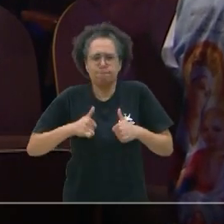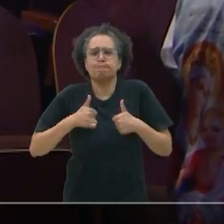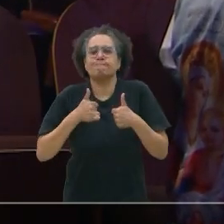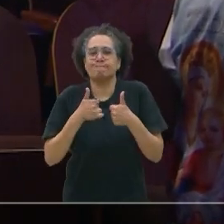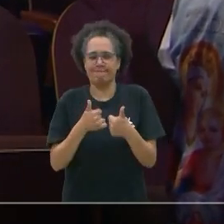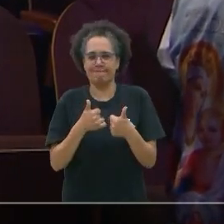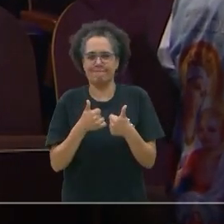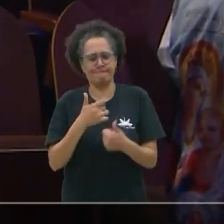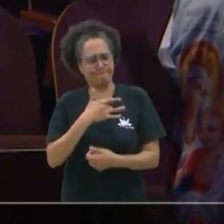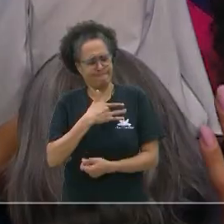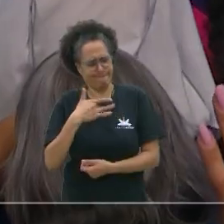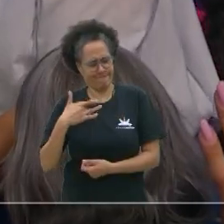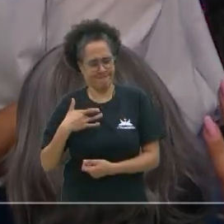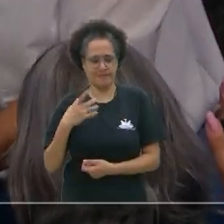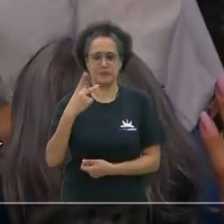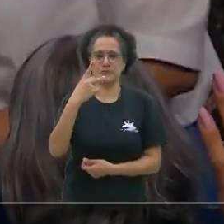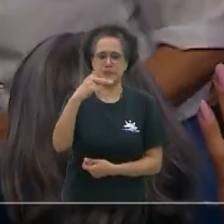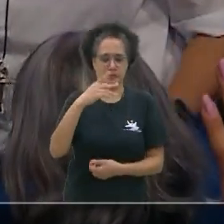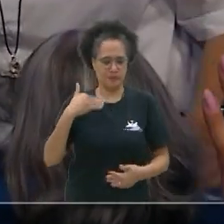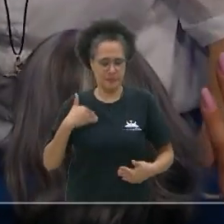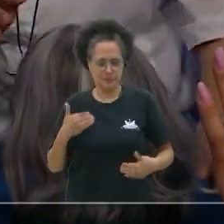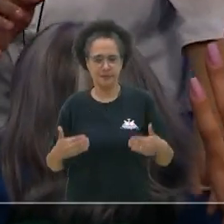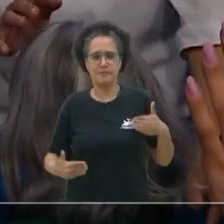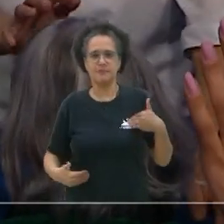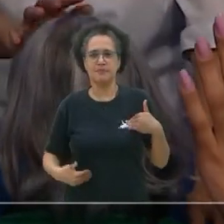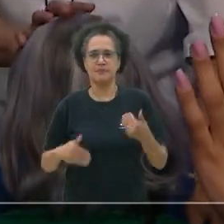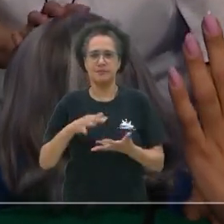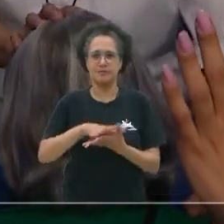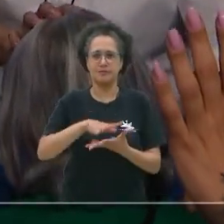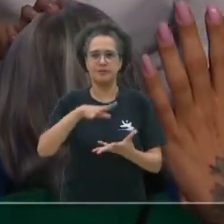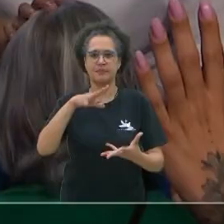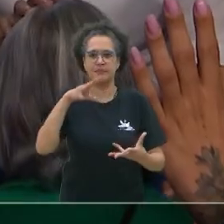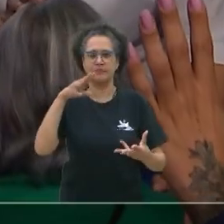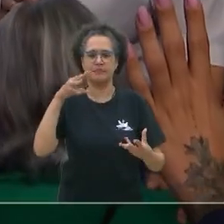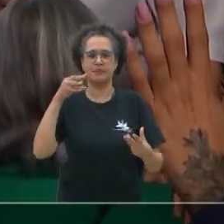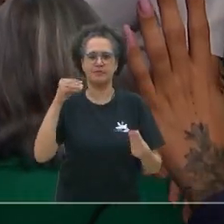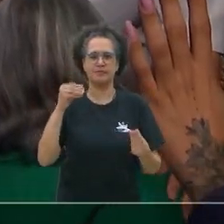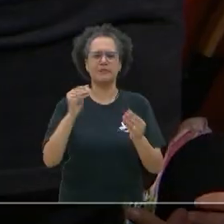restauração da saúde, do corpo e da alma.